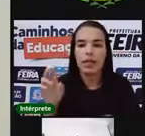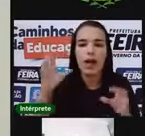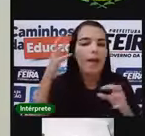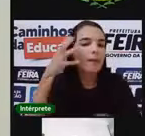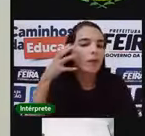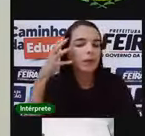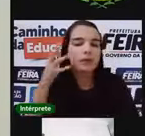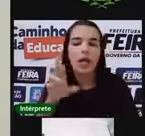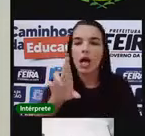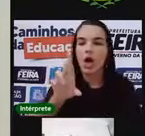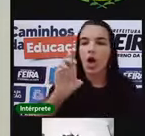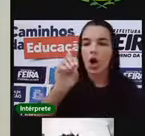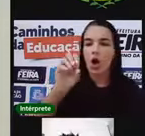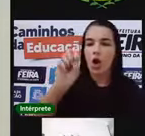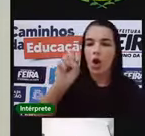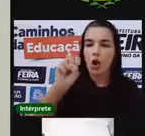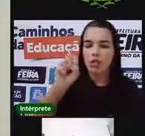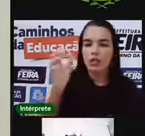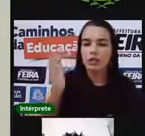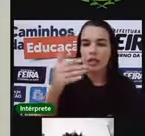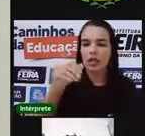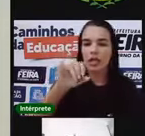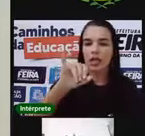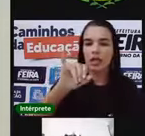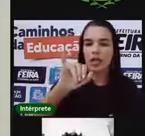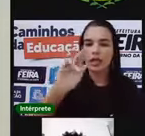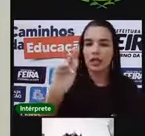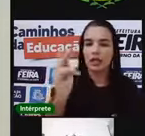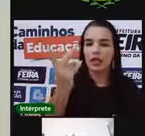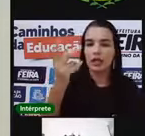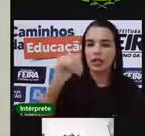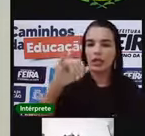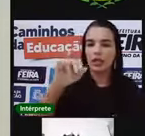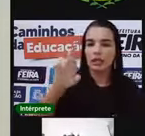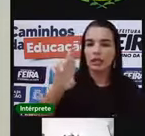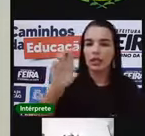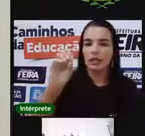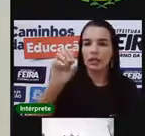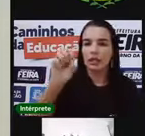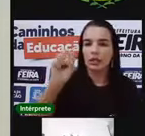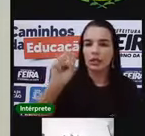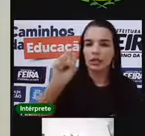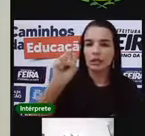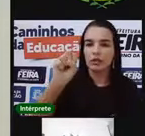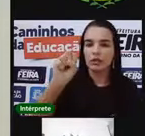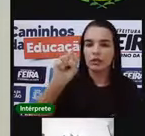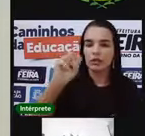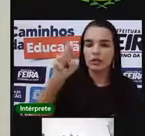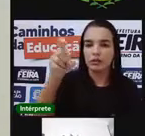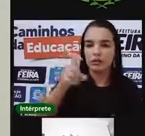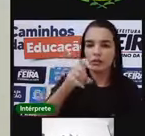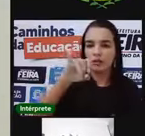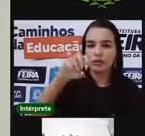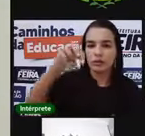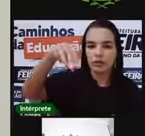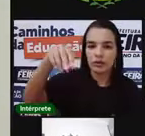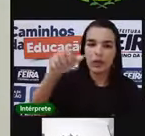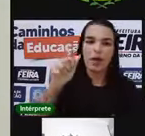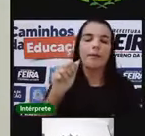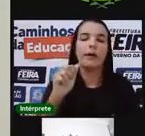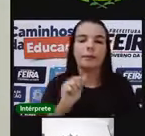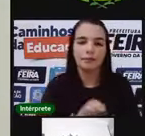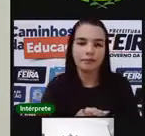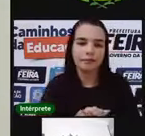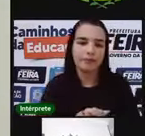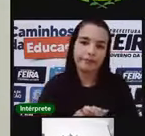ver o que é que diz a letra dessa música, as sequelas, as mutilações, as crianças, enfim. Muito bem, Pro, o que isso tem a